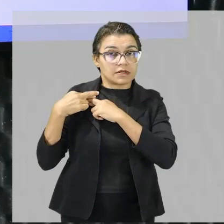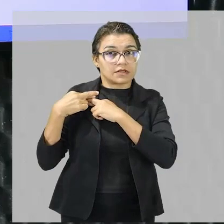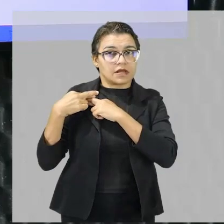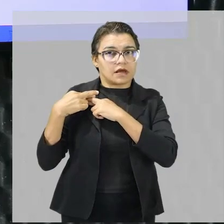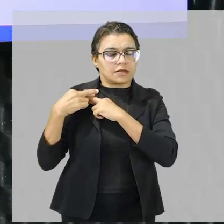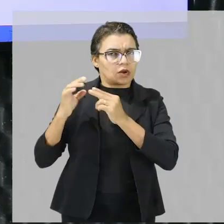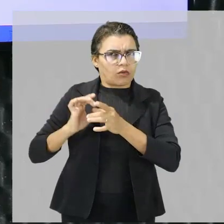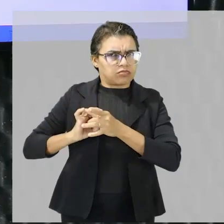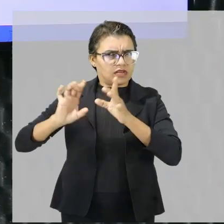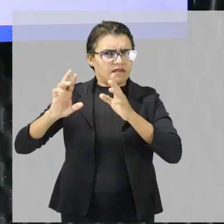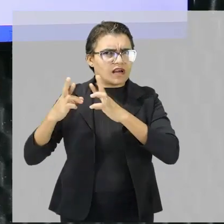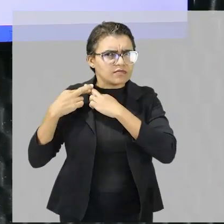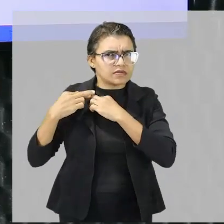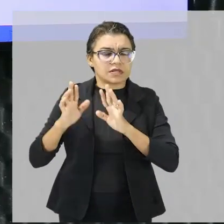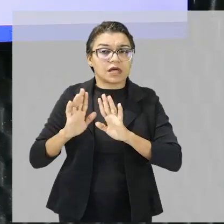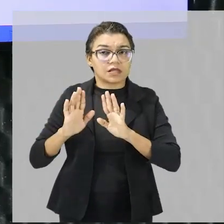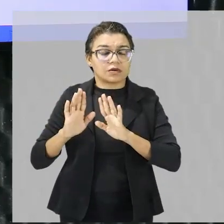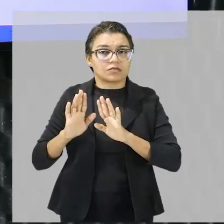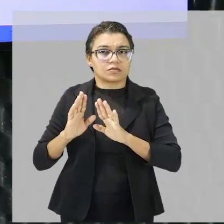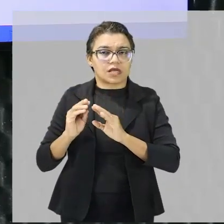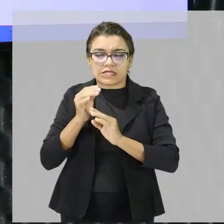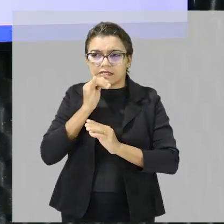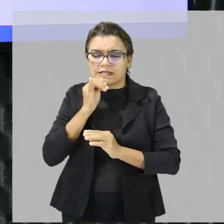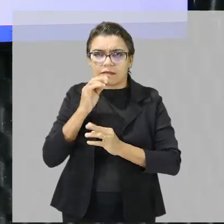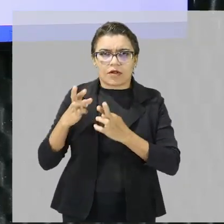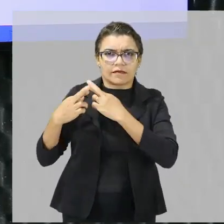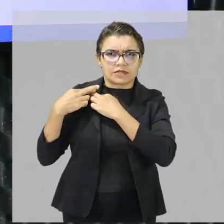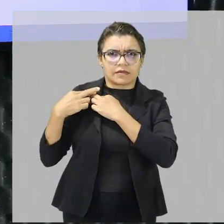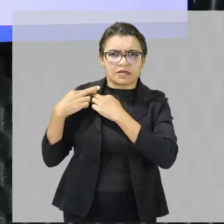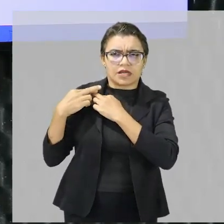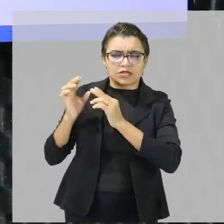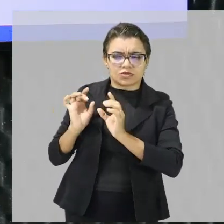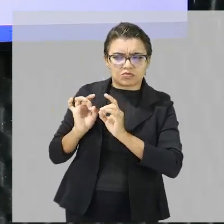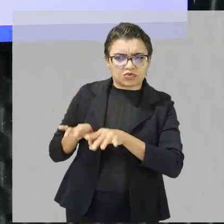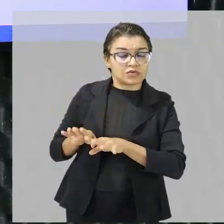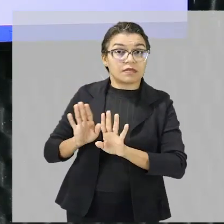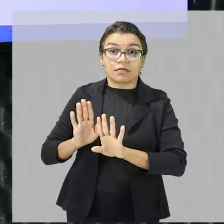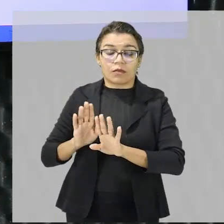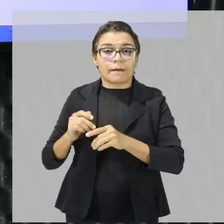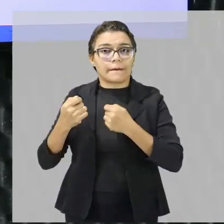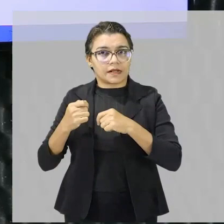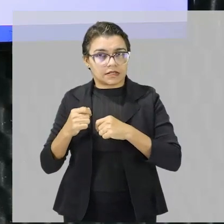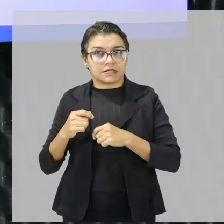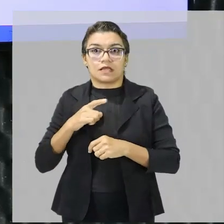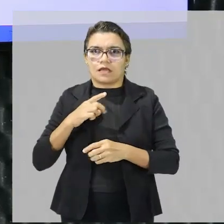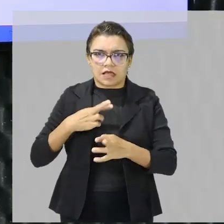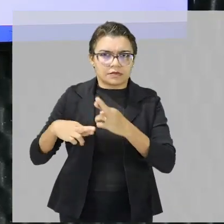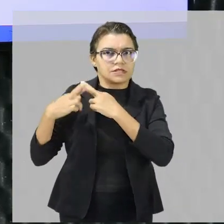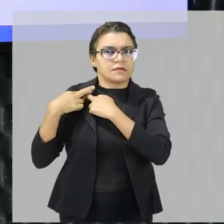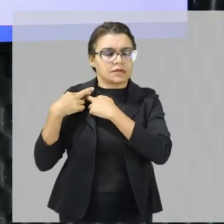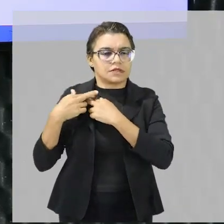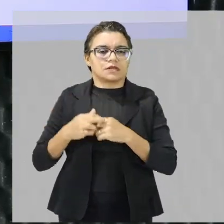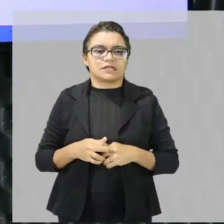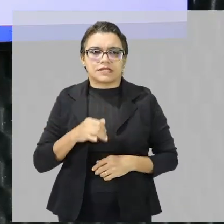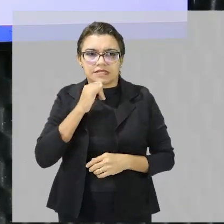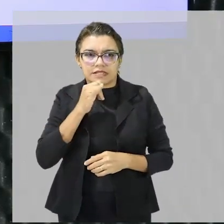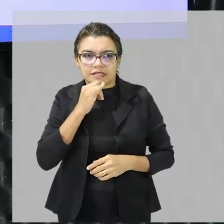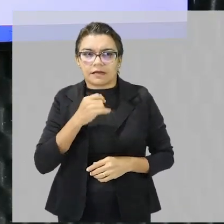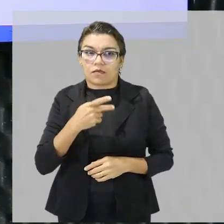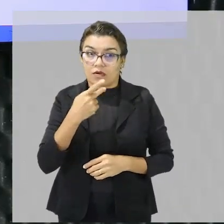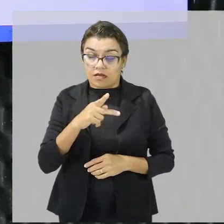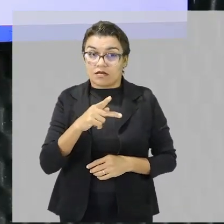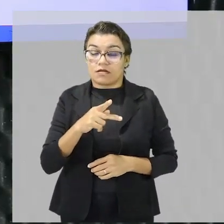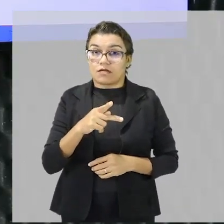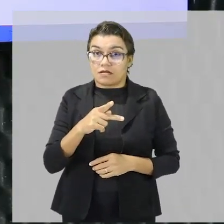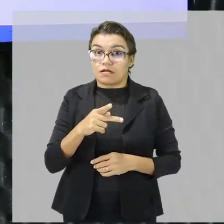dessa responsabilidade, porque senão eu vou agir de má fé, ok? O nosso amigo Sartre, existencialista, ele traz isso muito